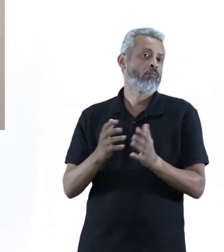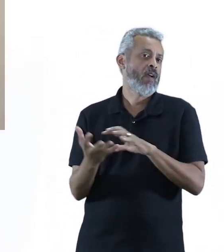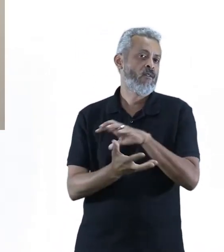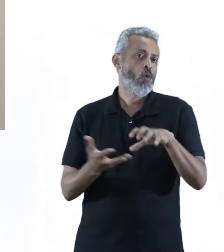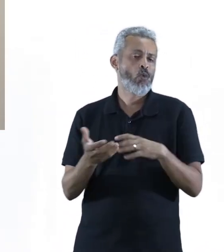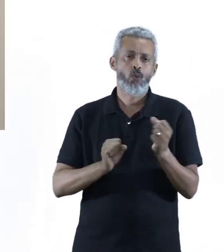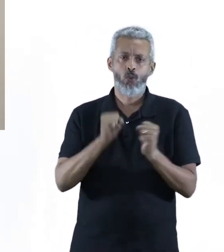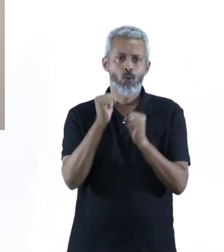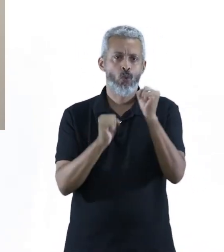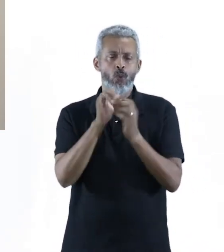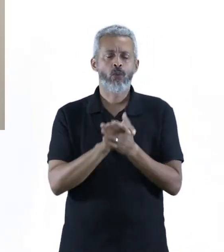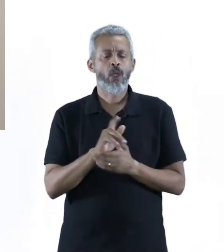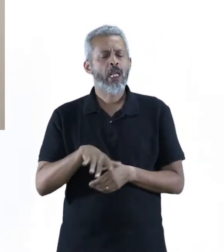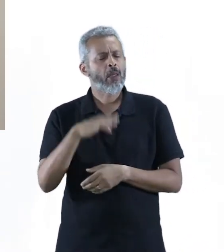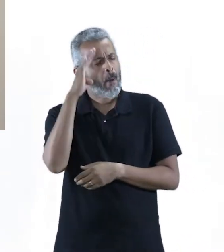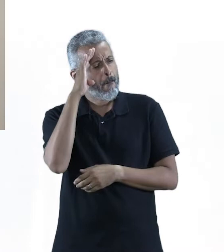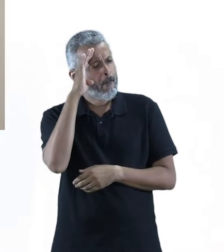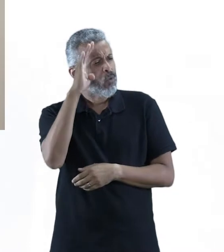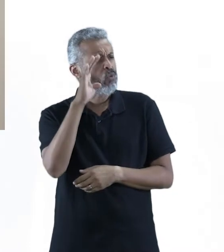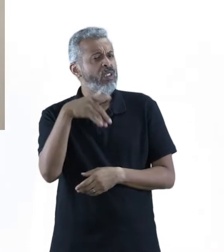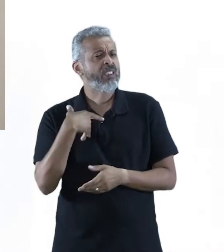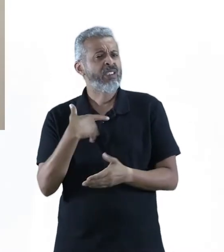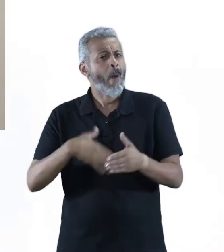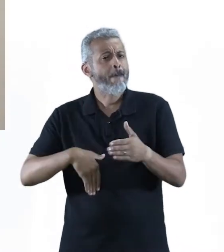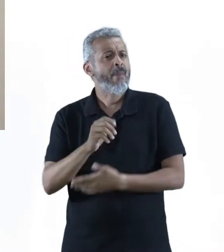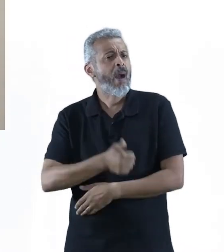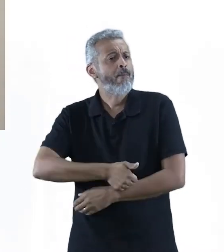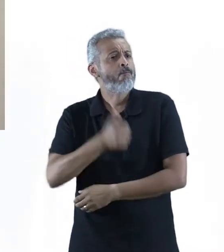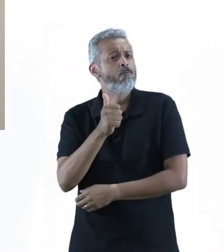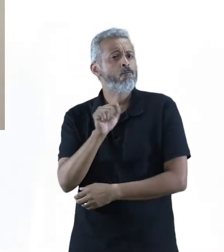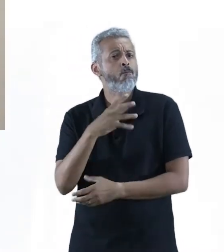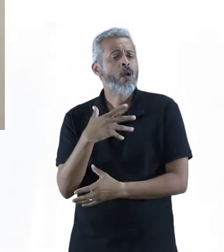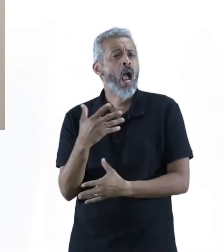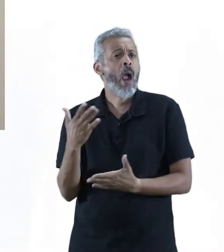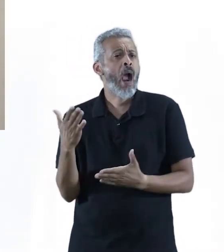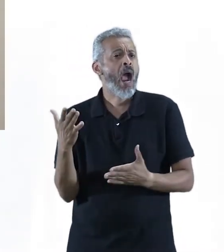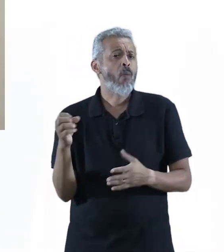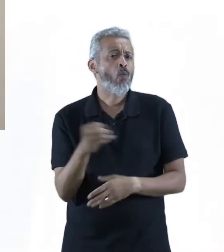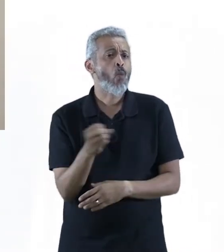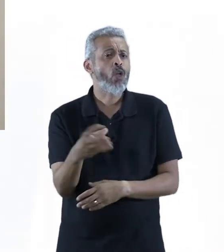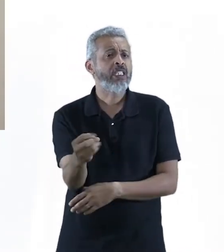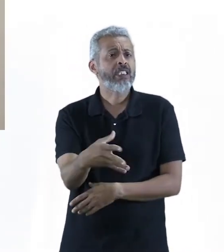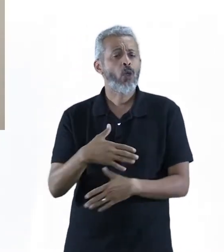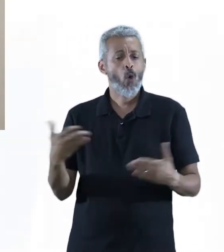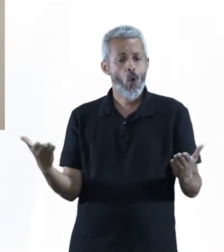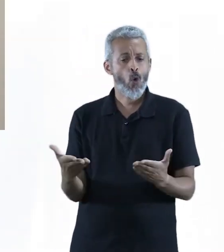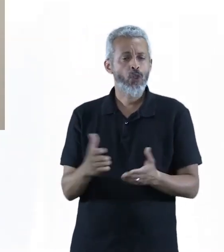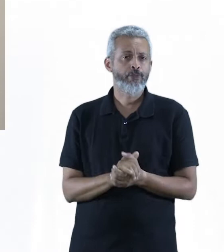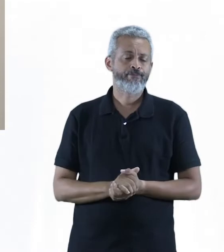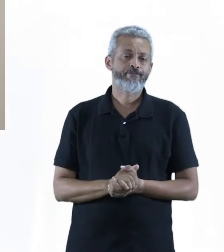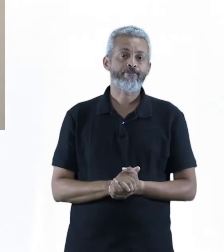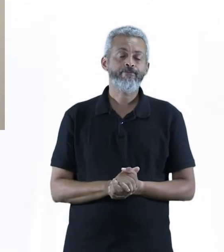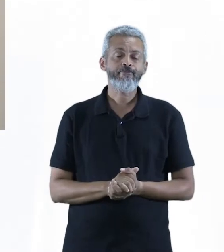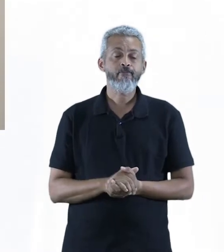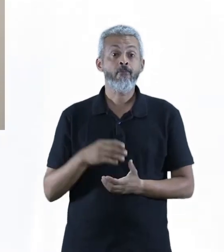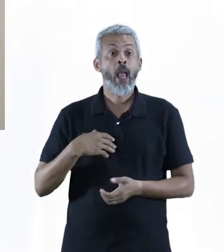industrial. Revolução de grande importância que deu o pontapé inicial para essa modernização que a gente tem hoje. Bom,